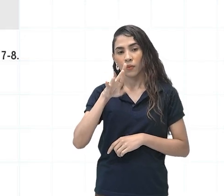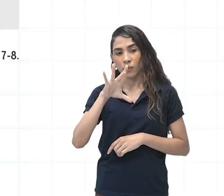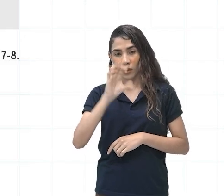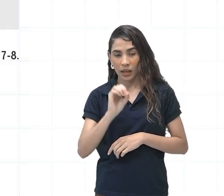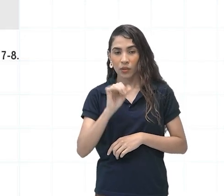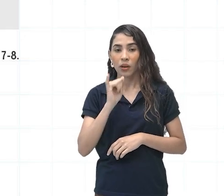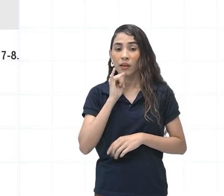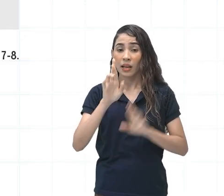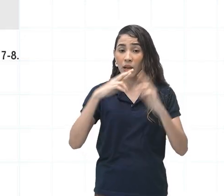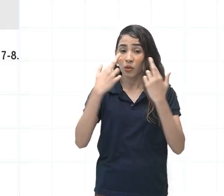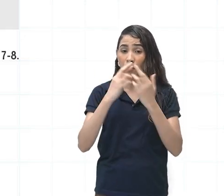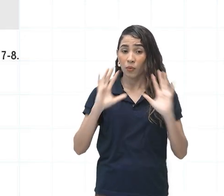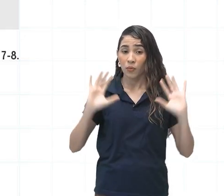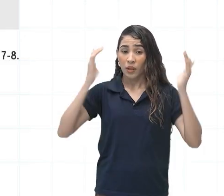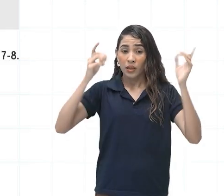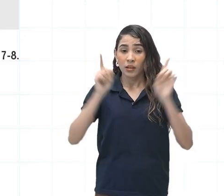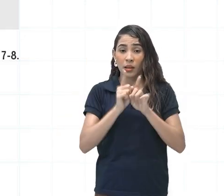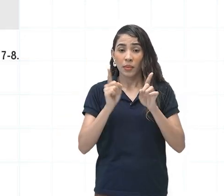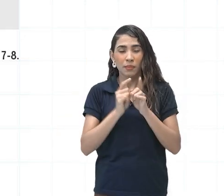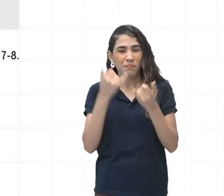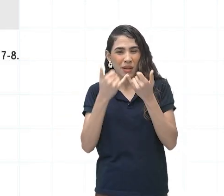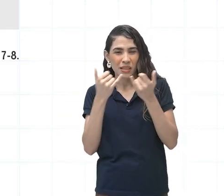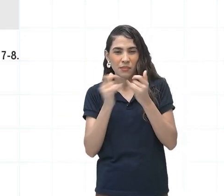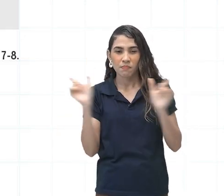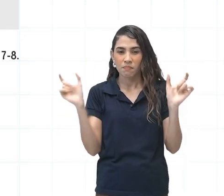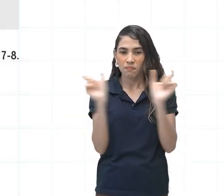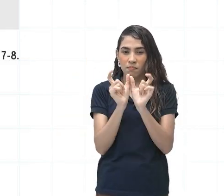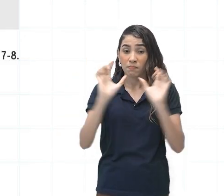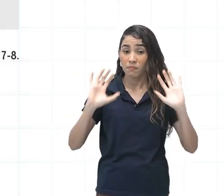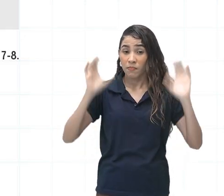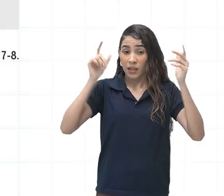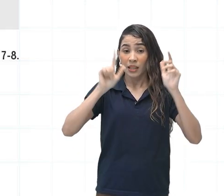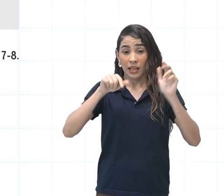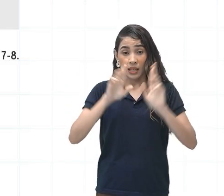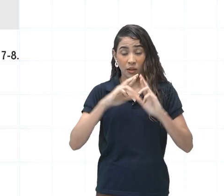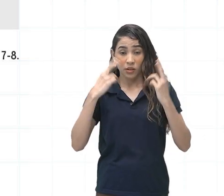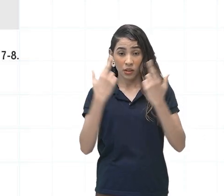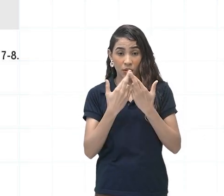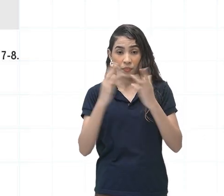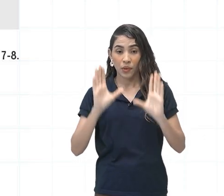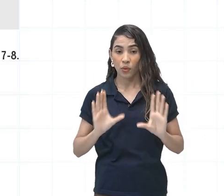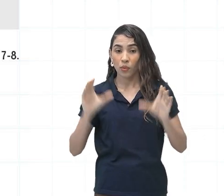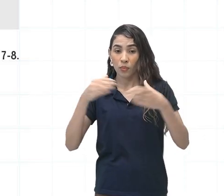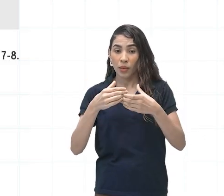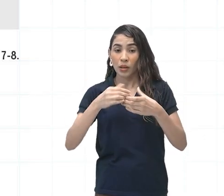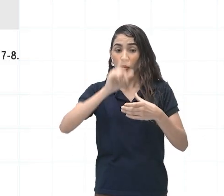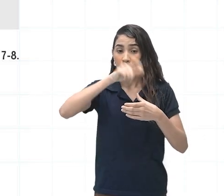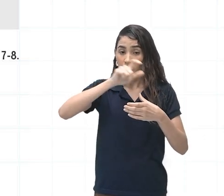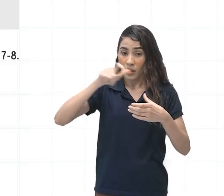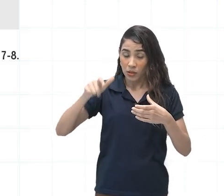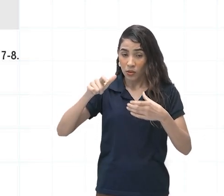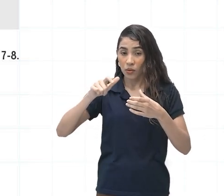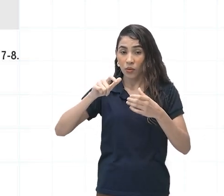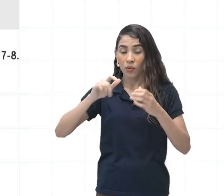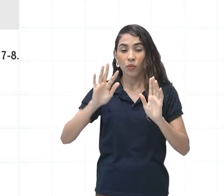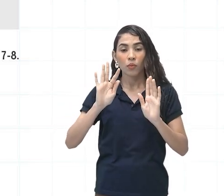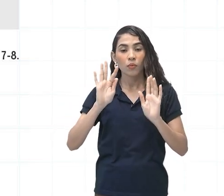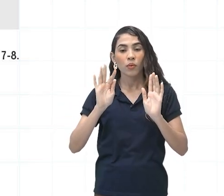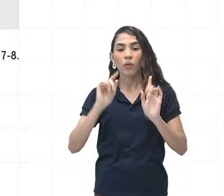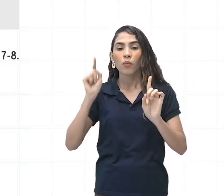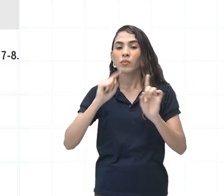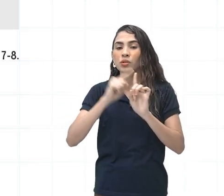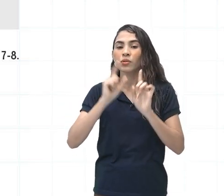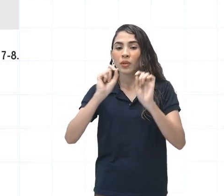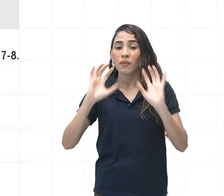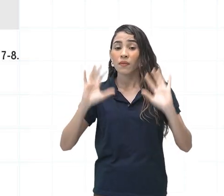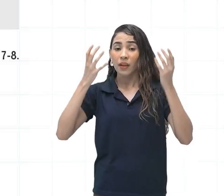festiva, algazarra, é sinônimo de festa, que é reunião, agrupamento de pessoas com fins